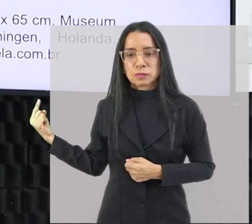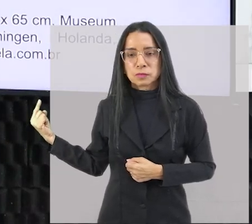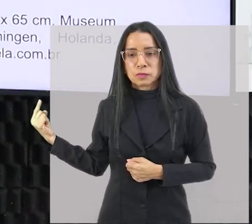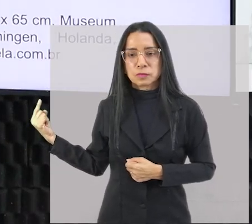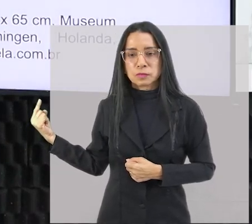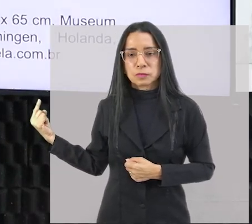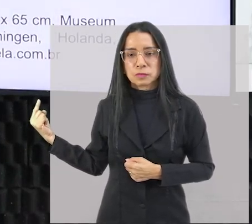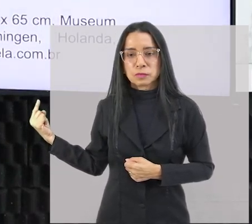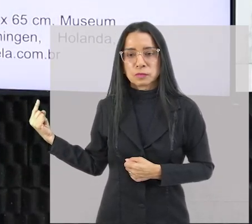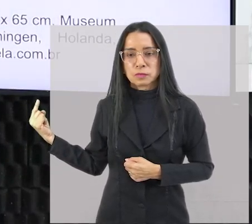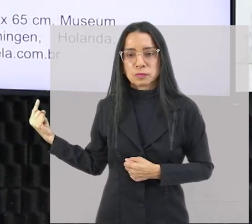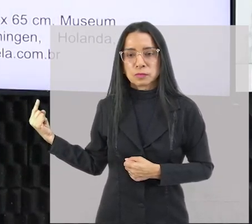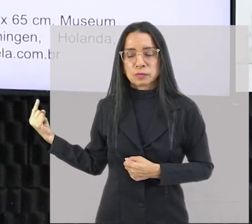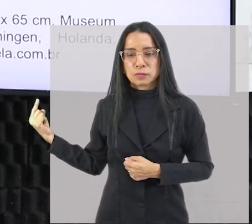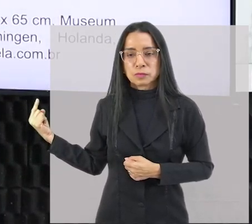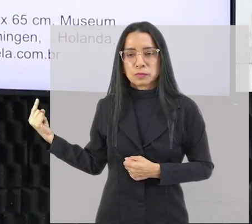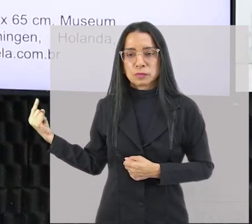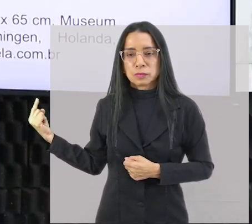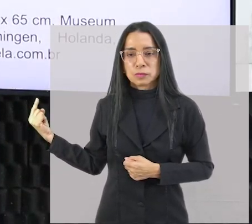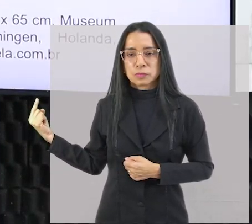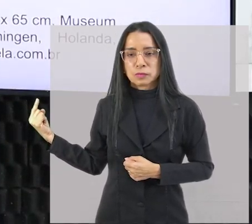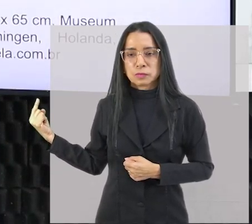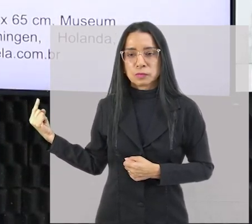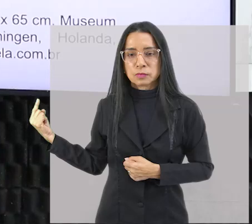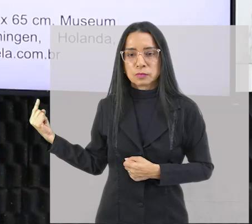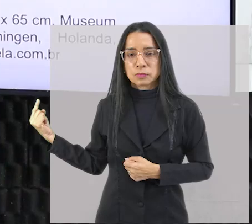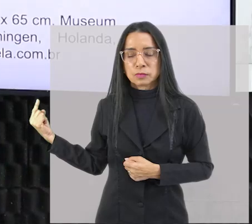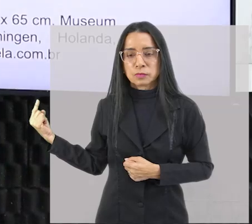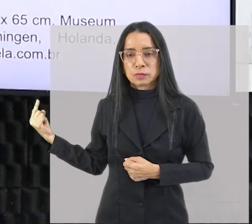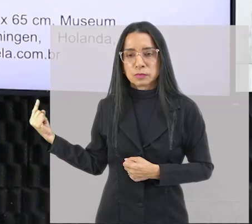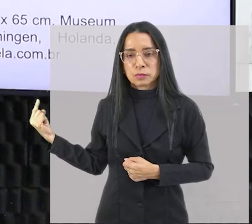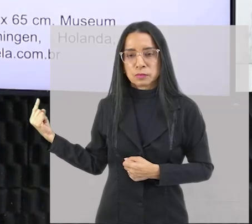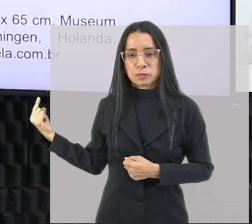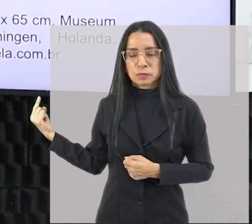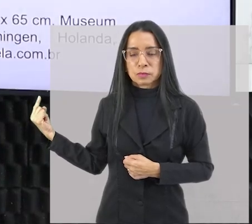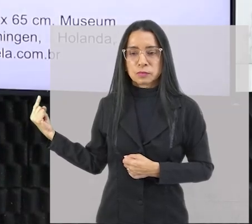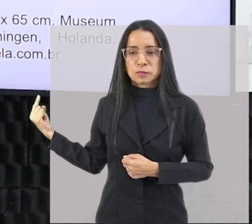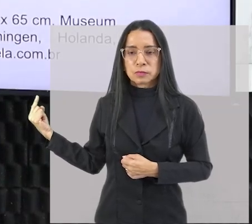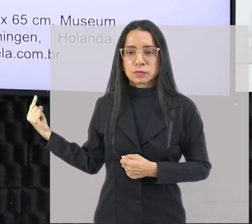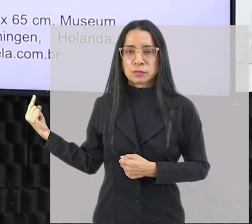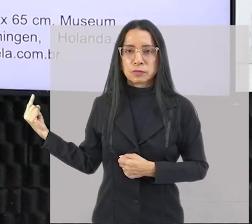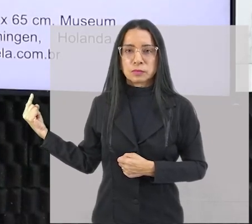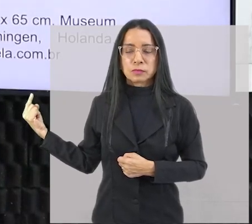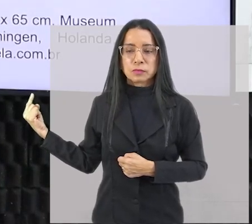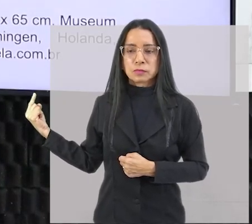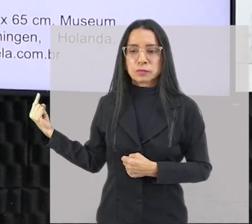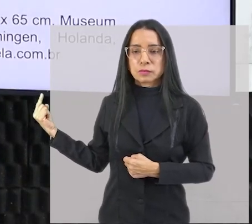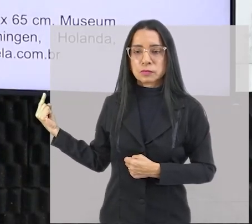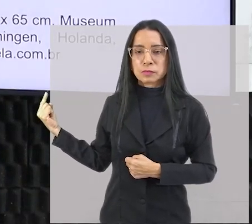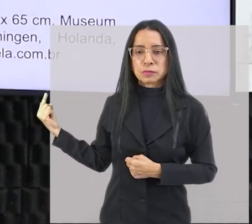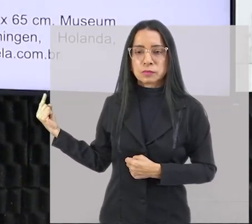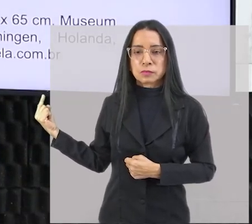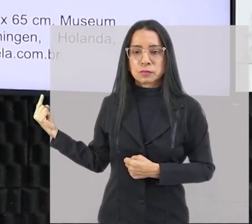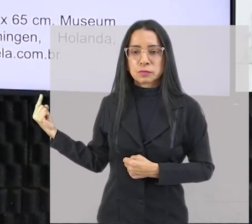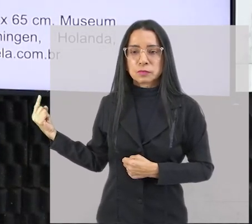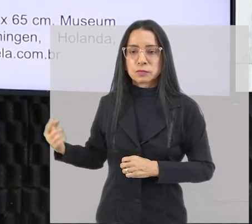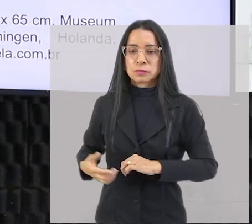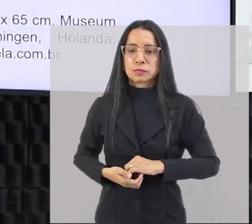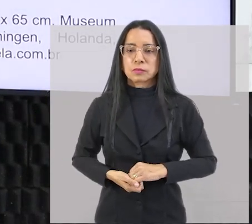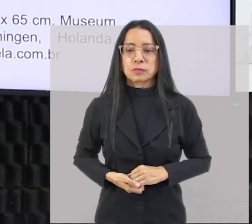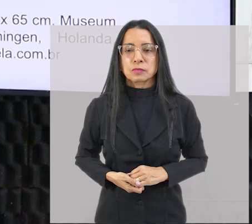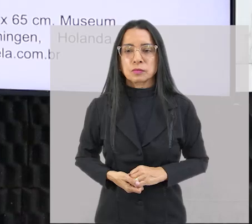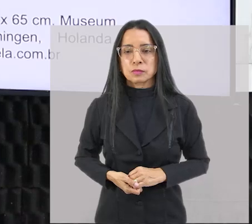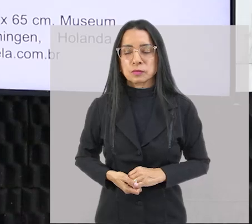XX. René Magritte, pintor belga, apresenta elementos dessa vanguarda em suas produções. Um